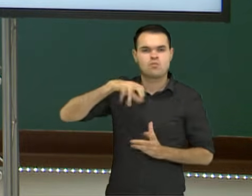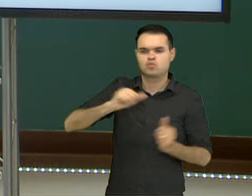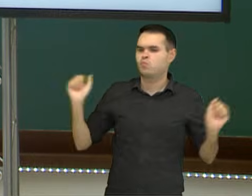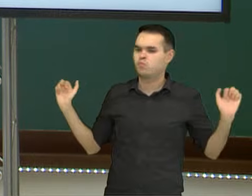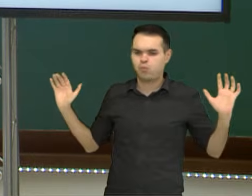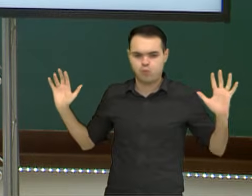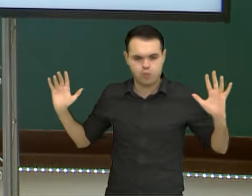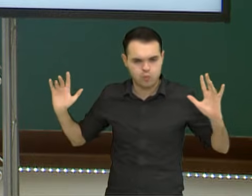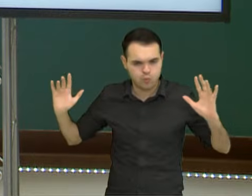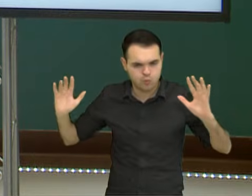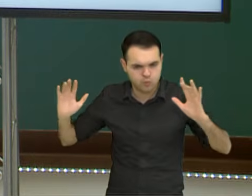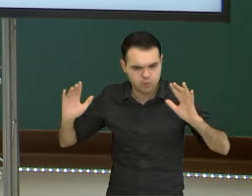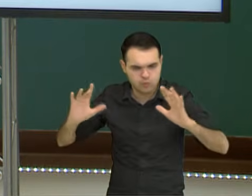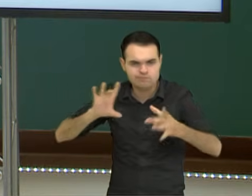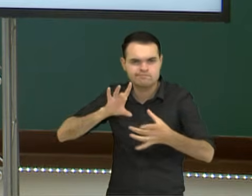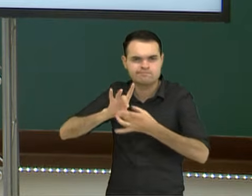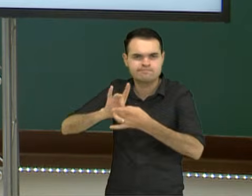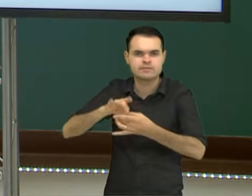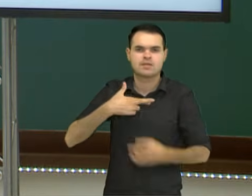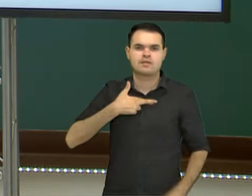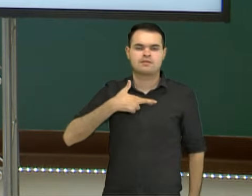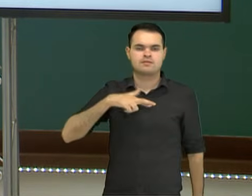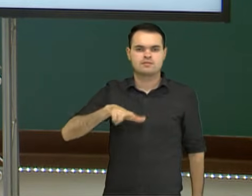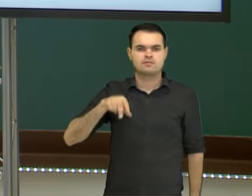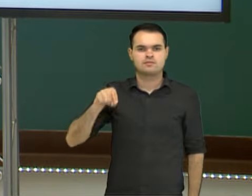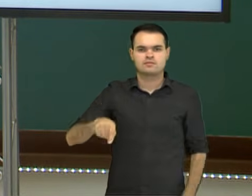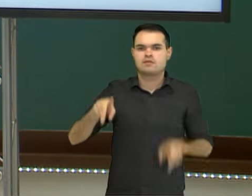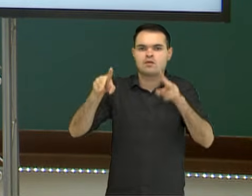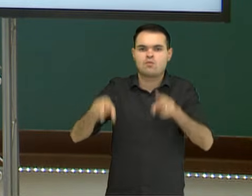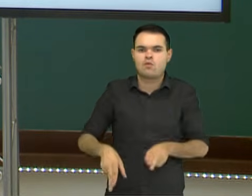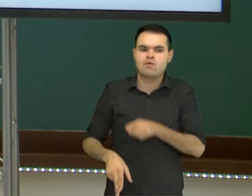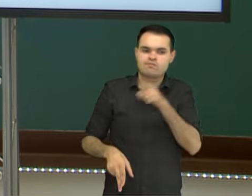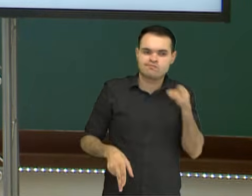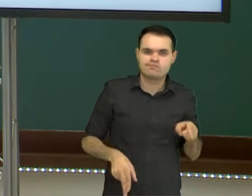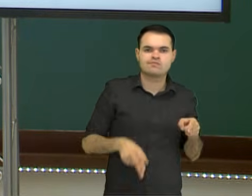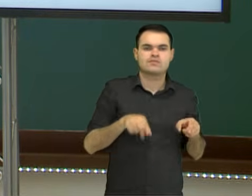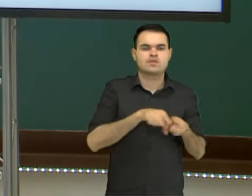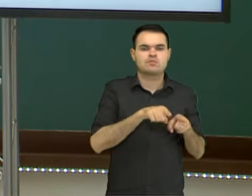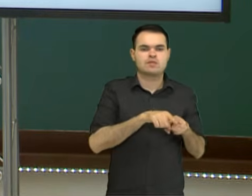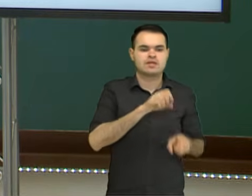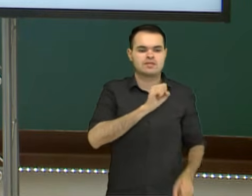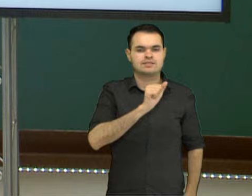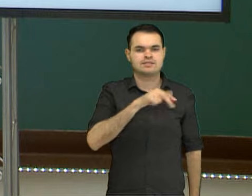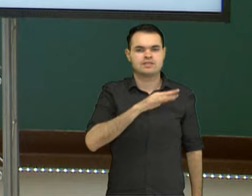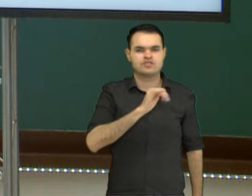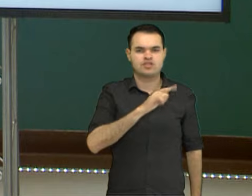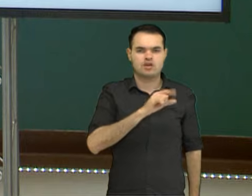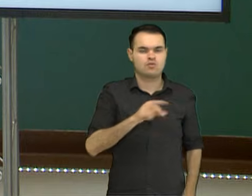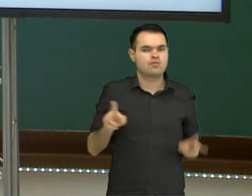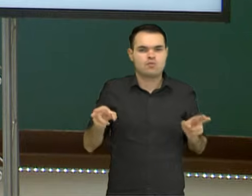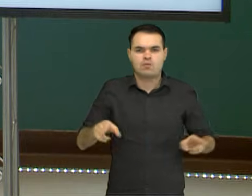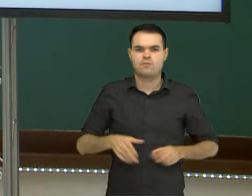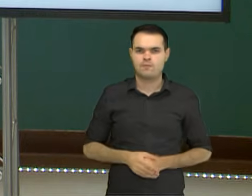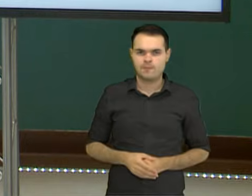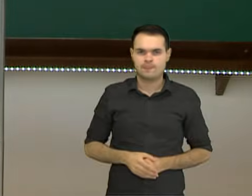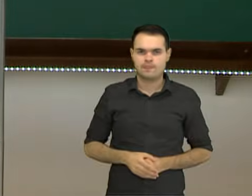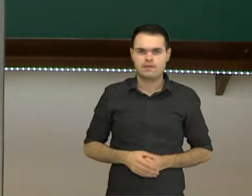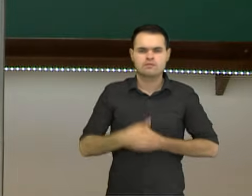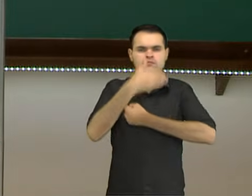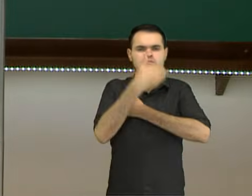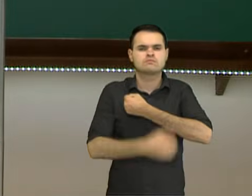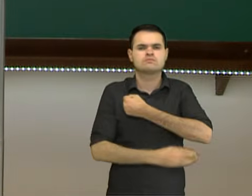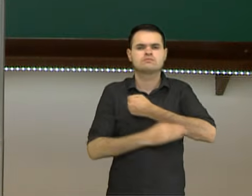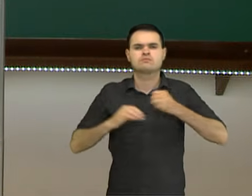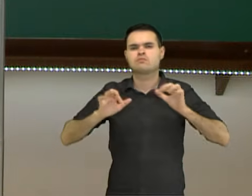né, que tem esse caráter religioso, assim como Santiago de Compostela também. Então aqui as cruzadas, né? O que